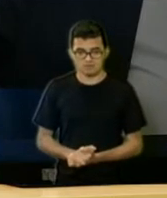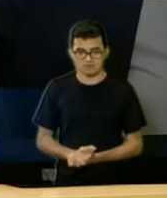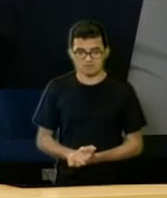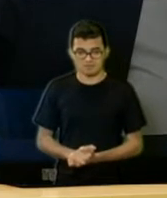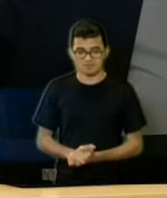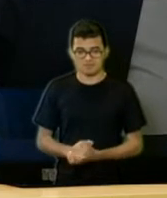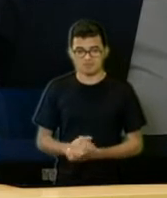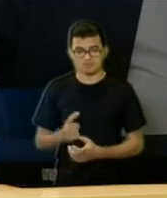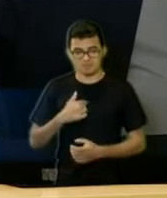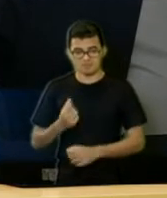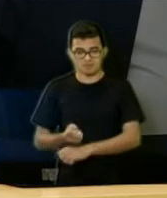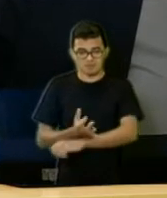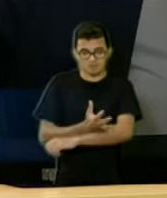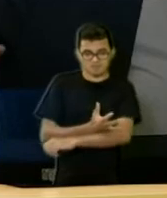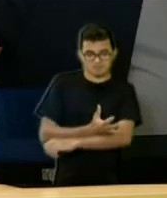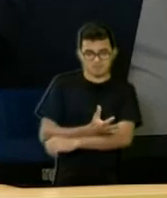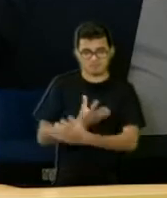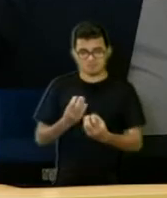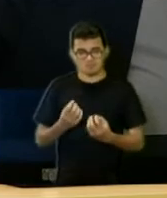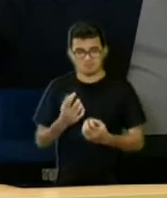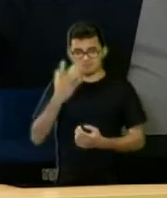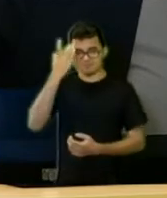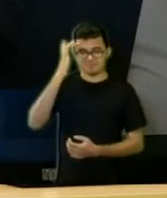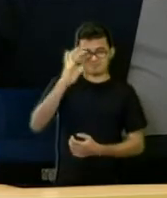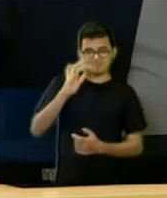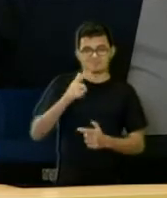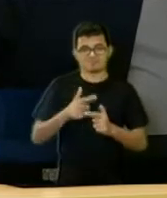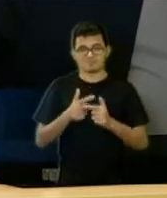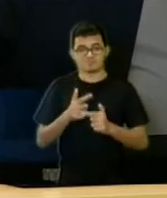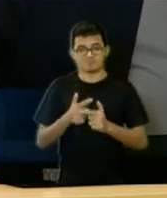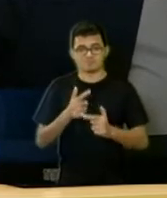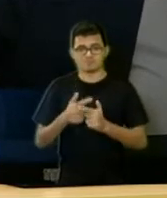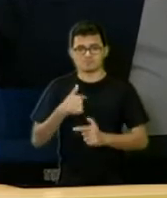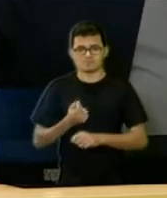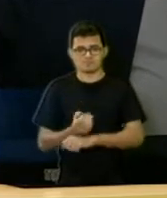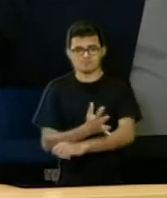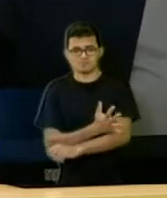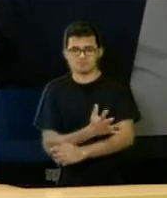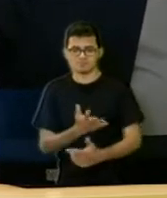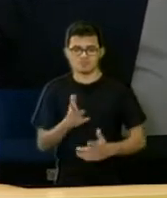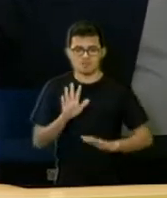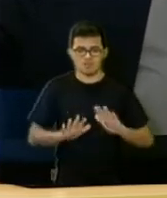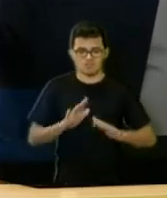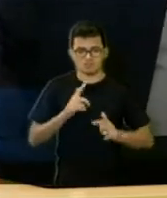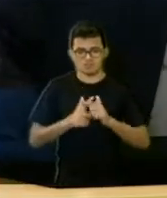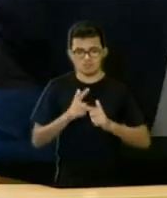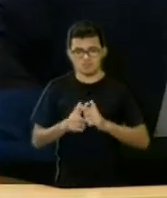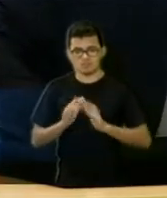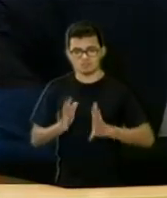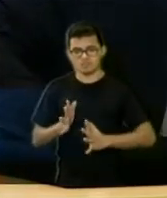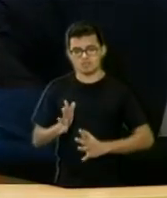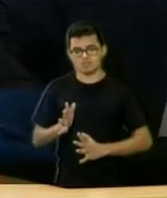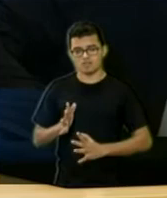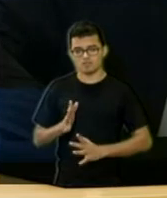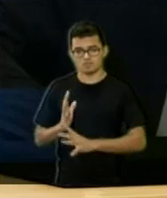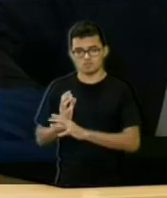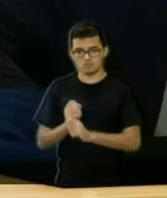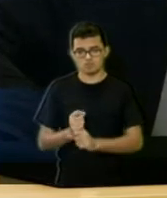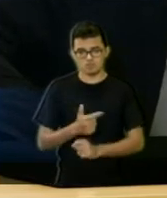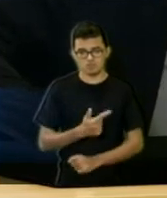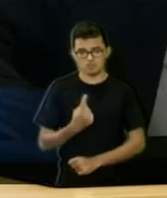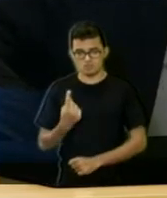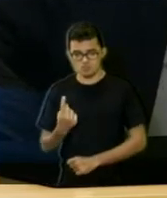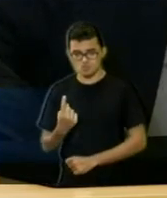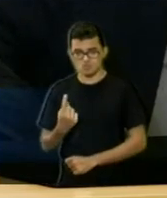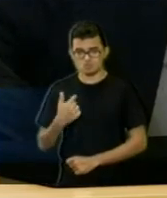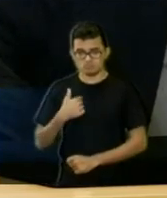eu me emociono muito em falar dele, não sei por quê. Acho que é porque são 21 anos, né?